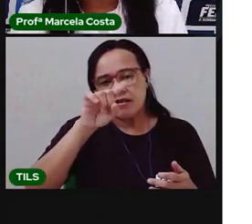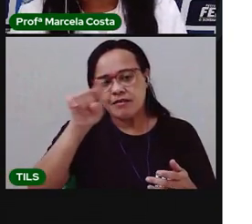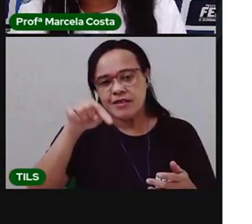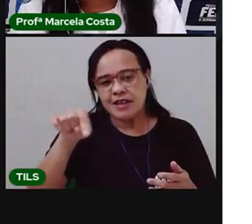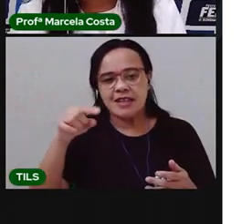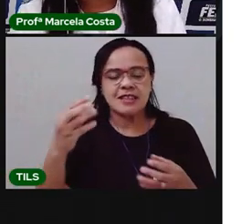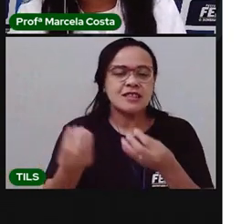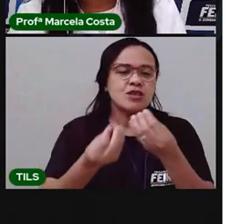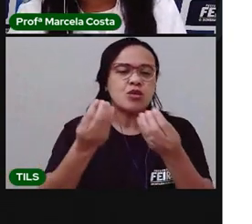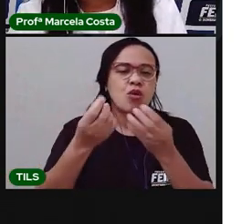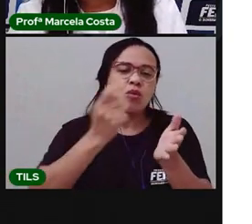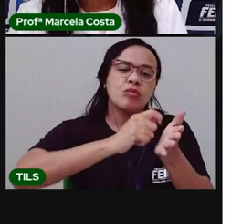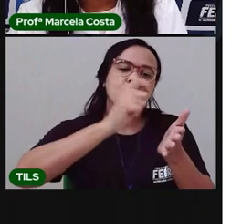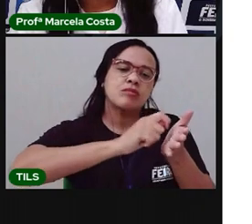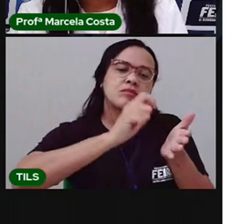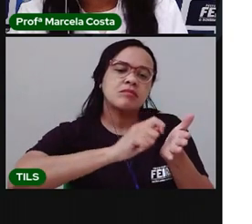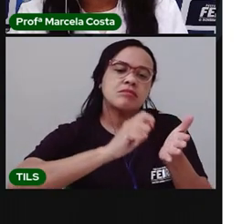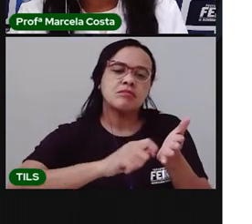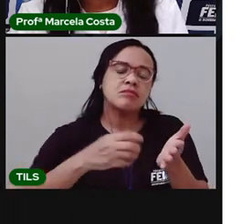Observe a escrita.